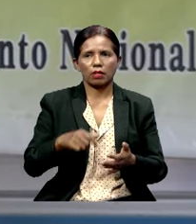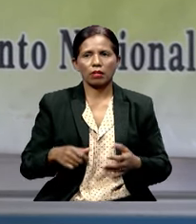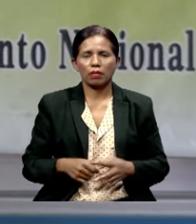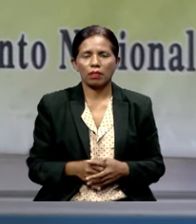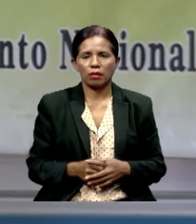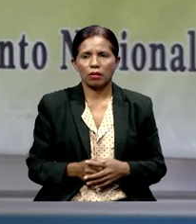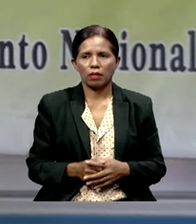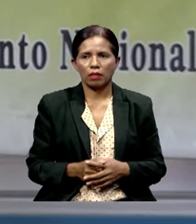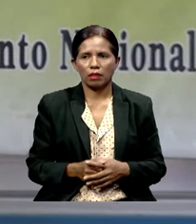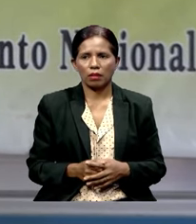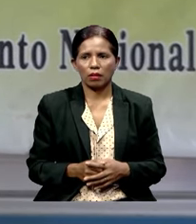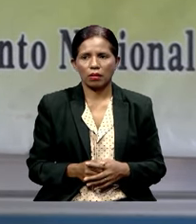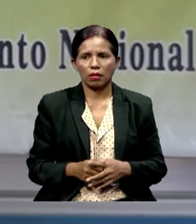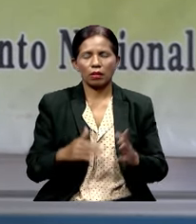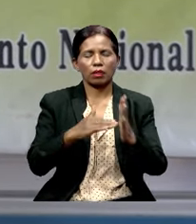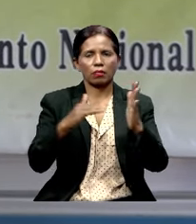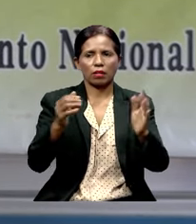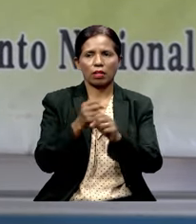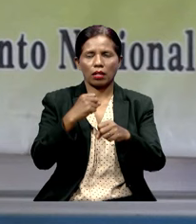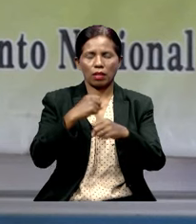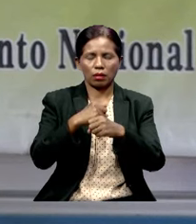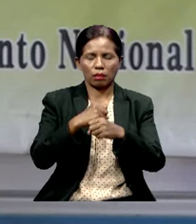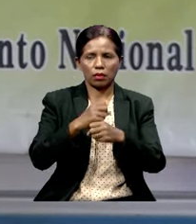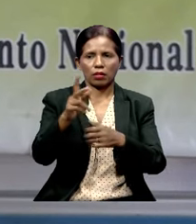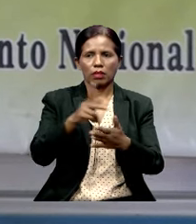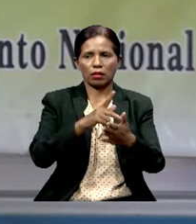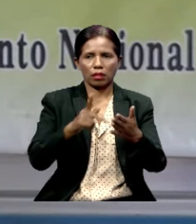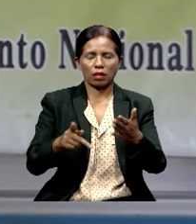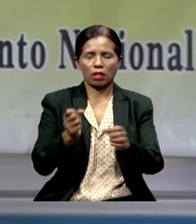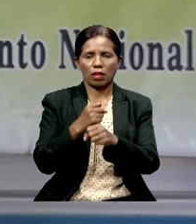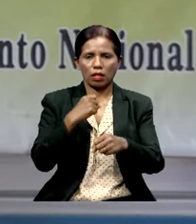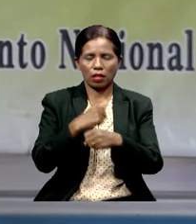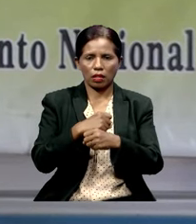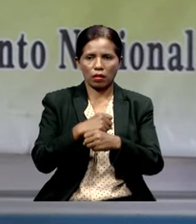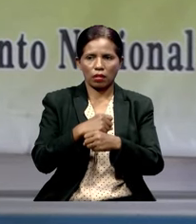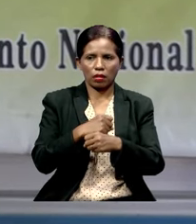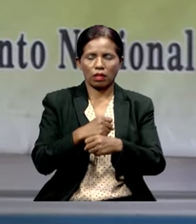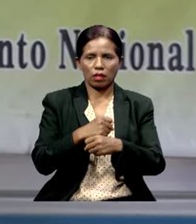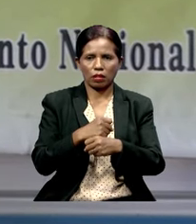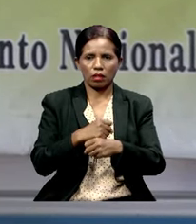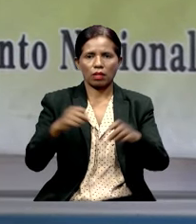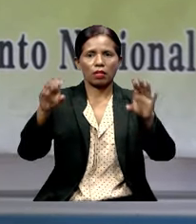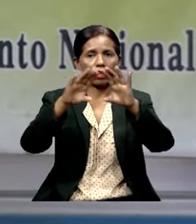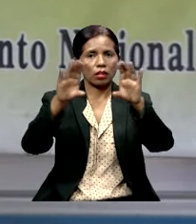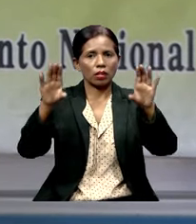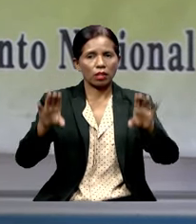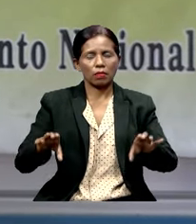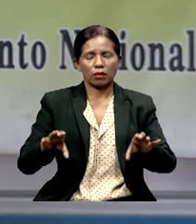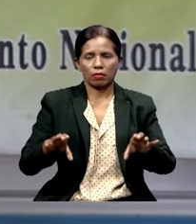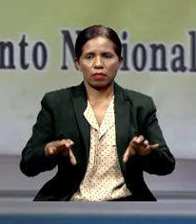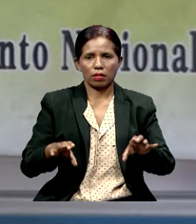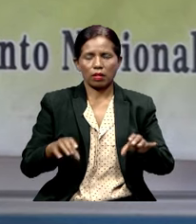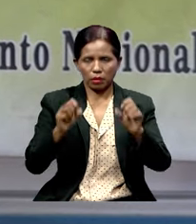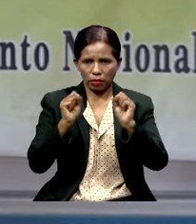maka cometemos atu hanesane, quando ba falsifica diploma para atu